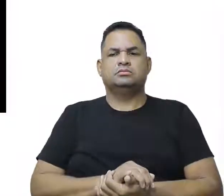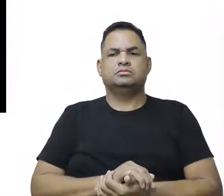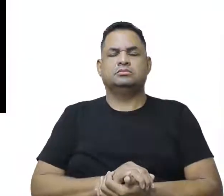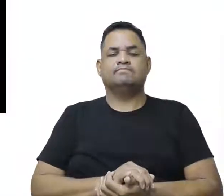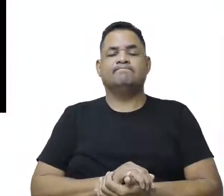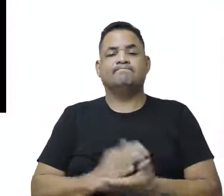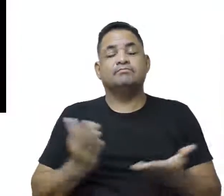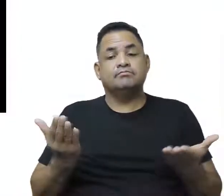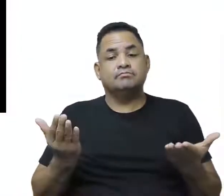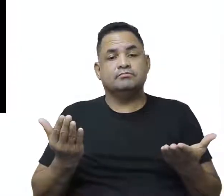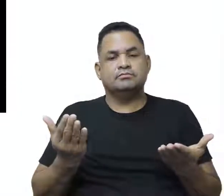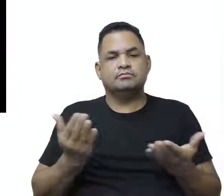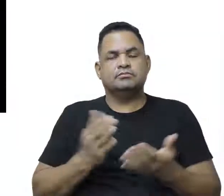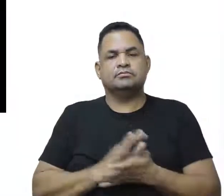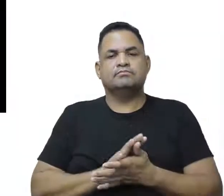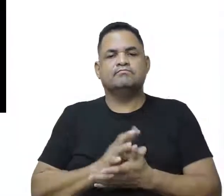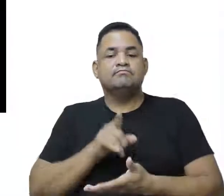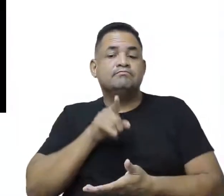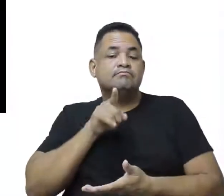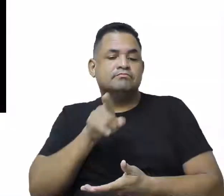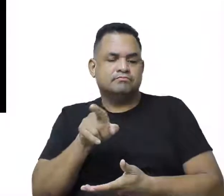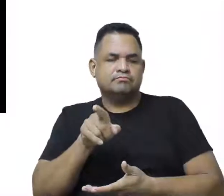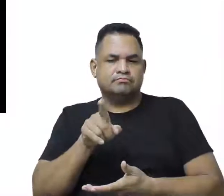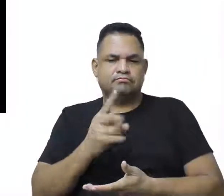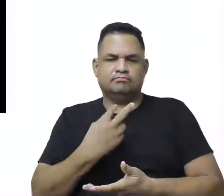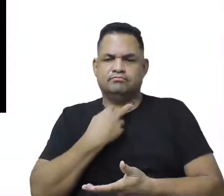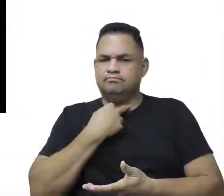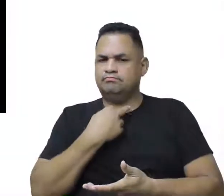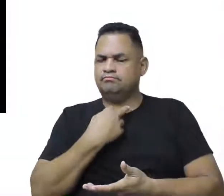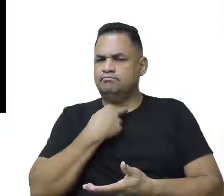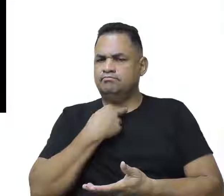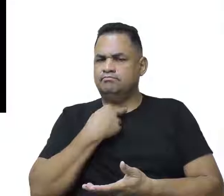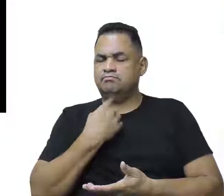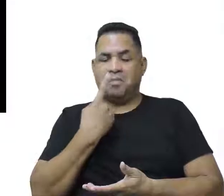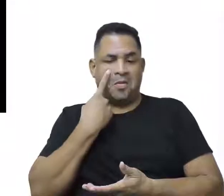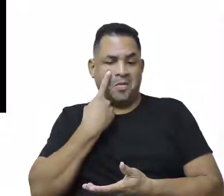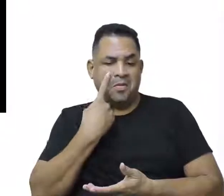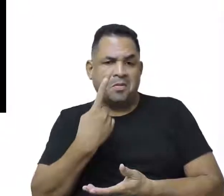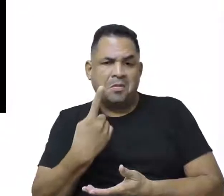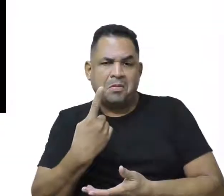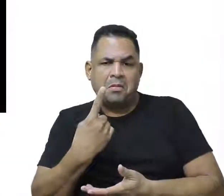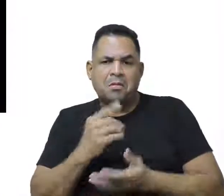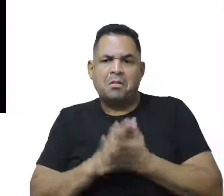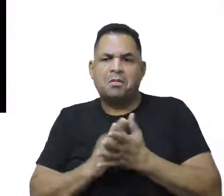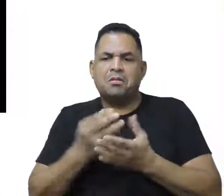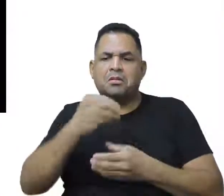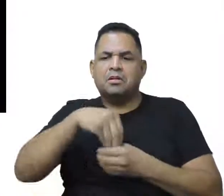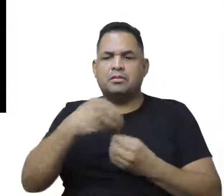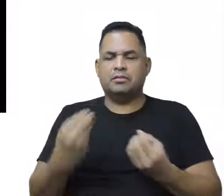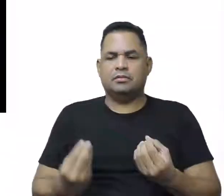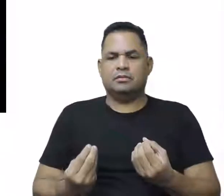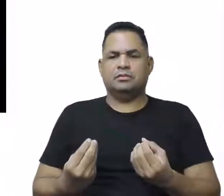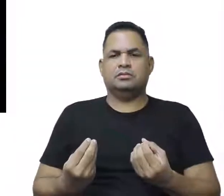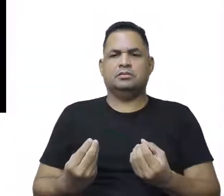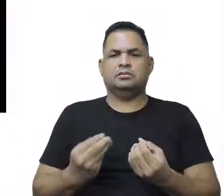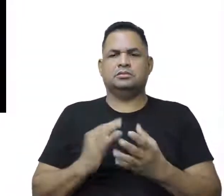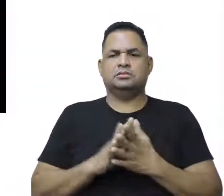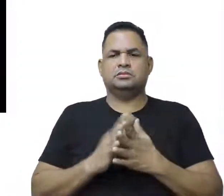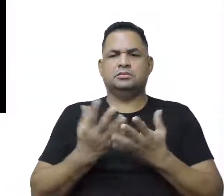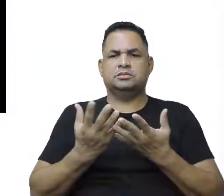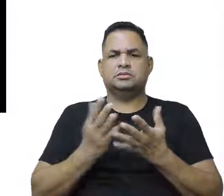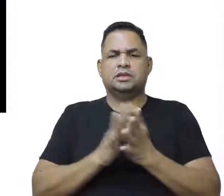Ou seja, você não pode olhar ali o que está fora. Você vai olhar ali